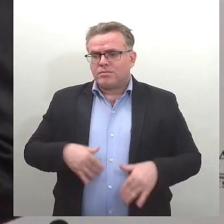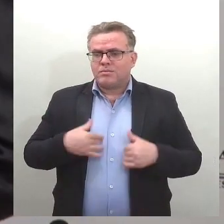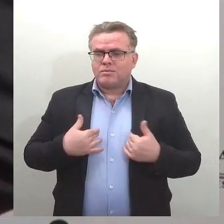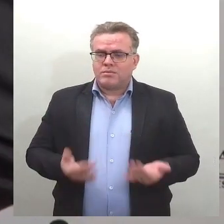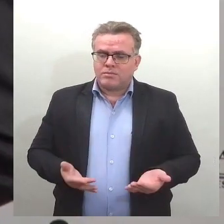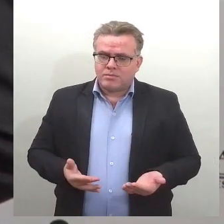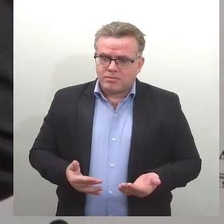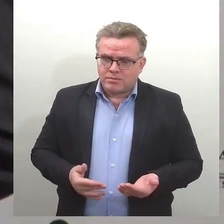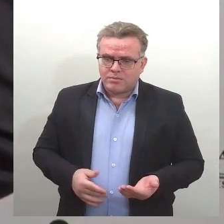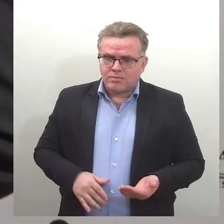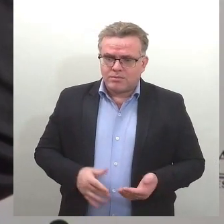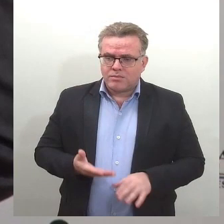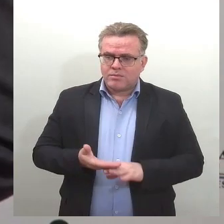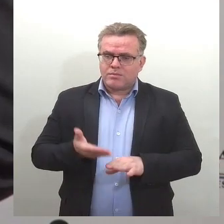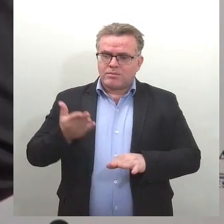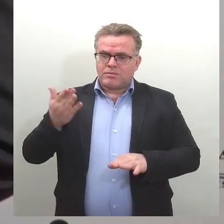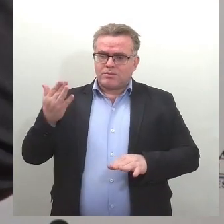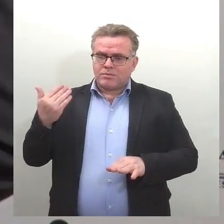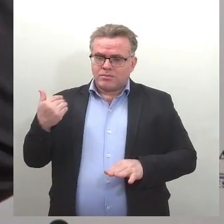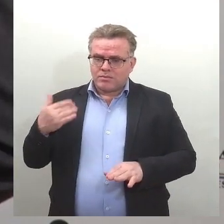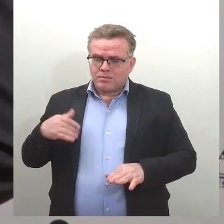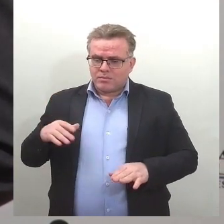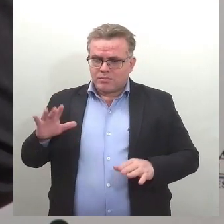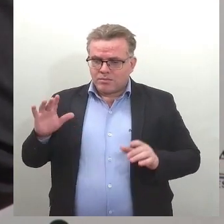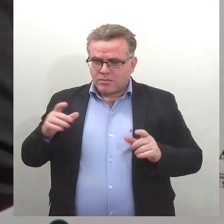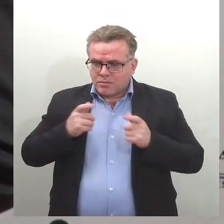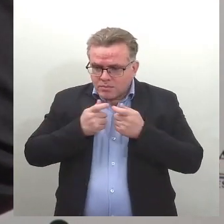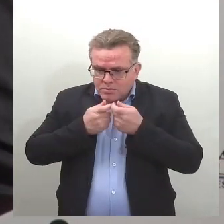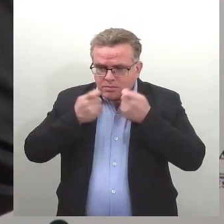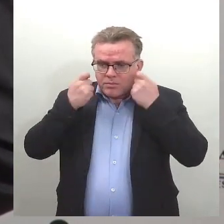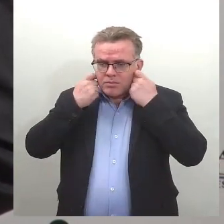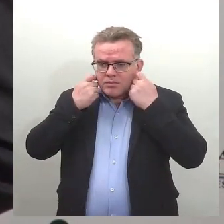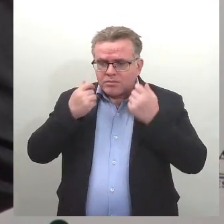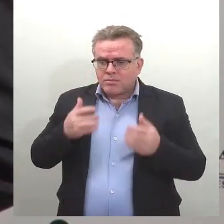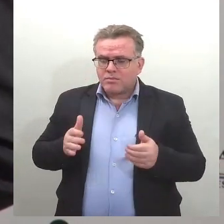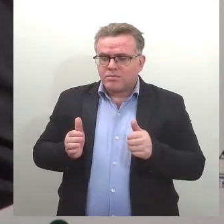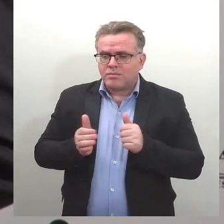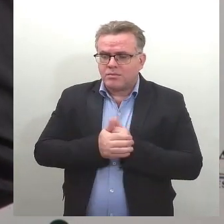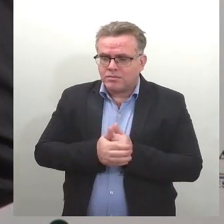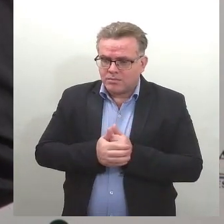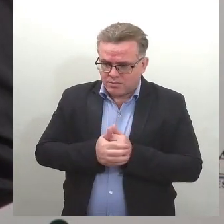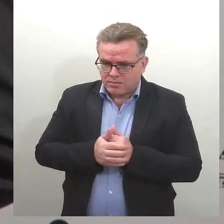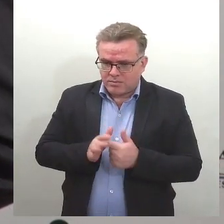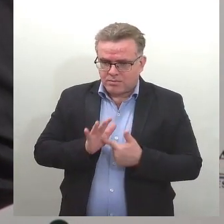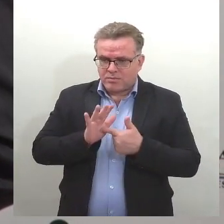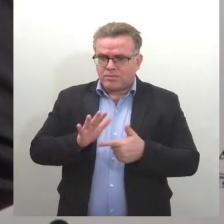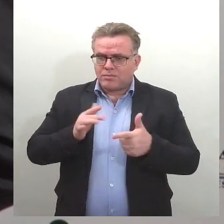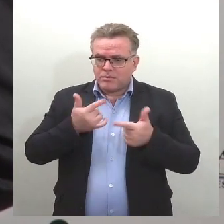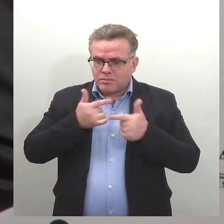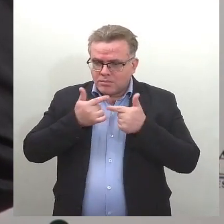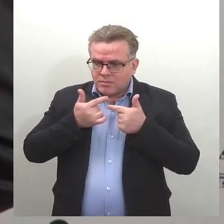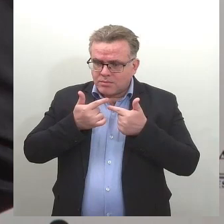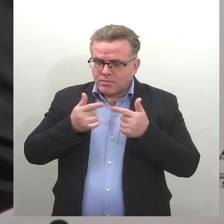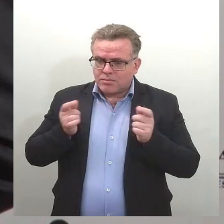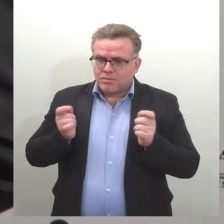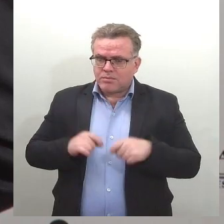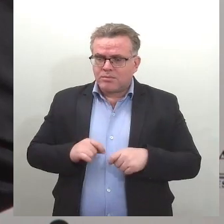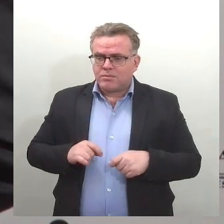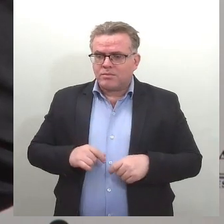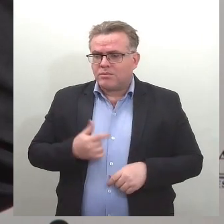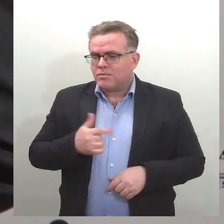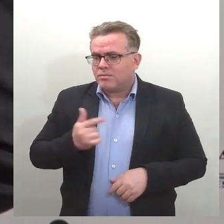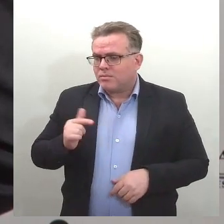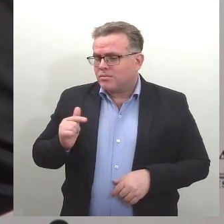da pandemia escondia o sorriso, porque ele não tinha os dentes, e agora não.